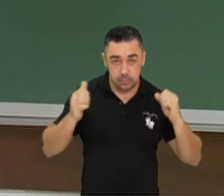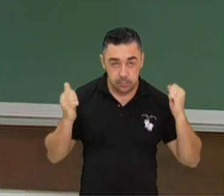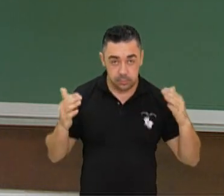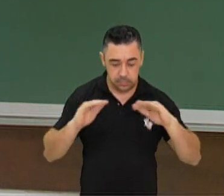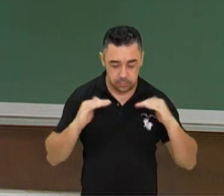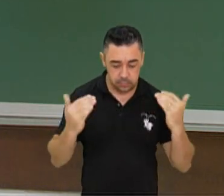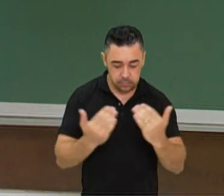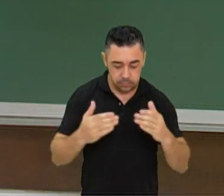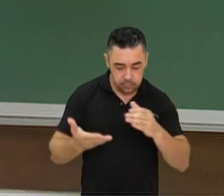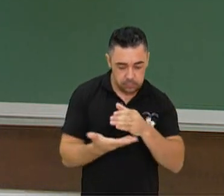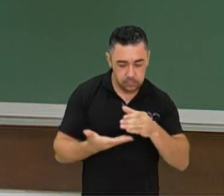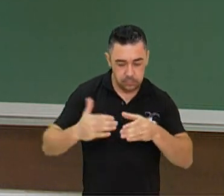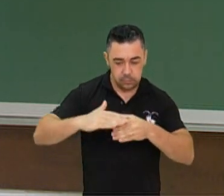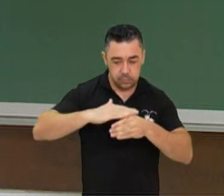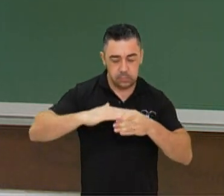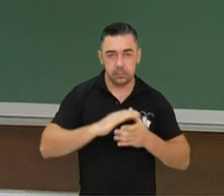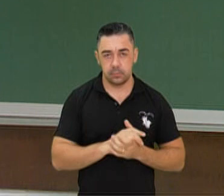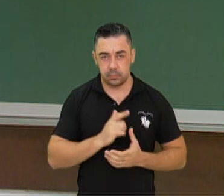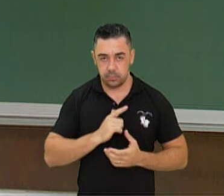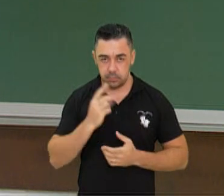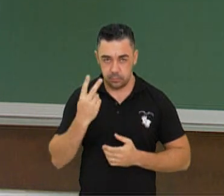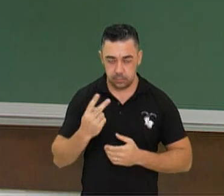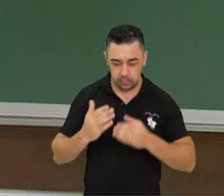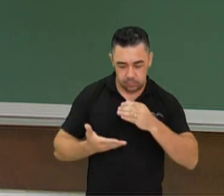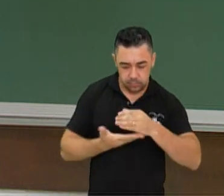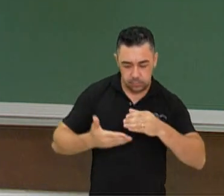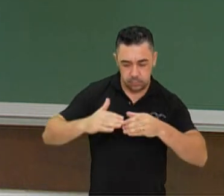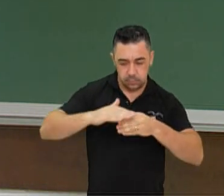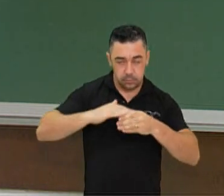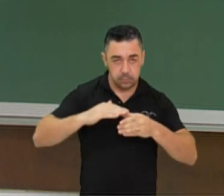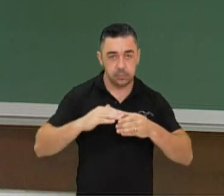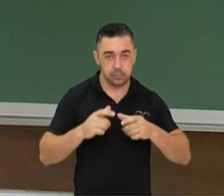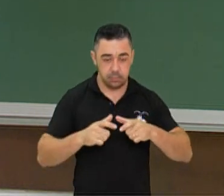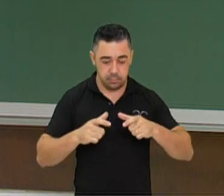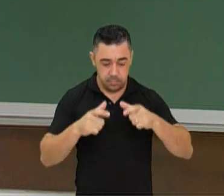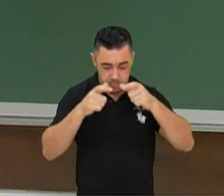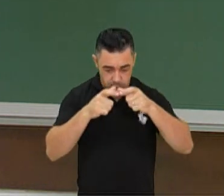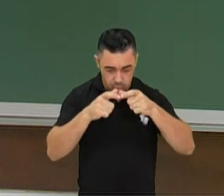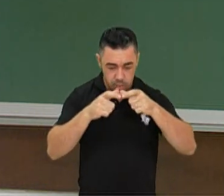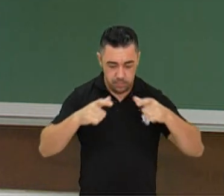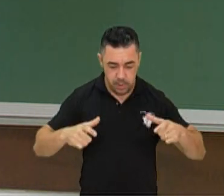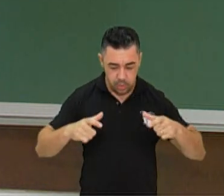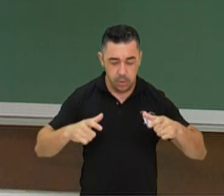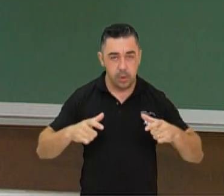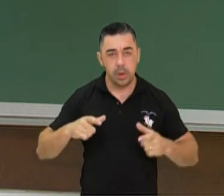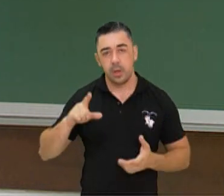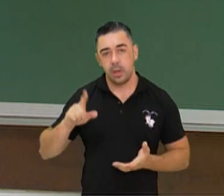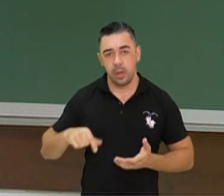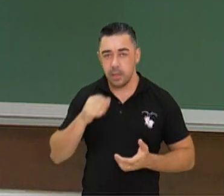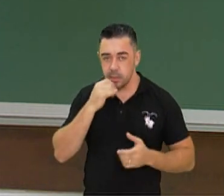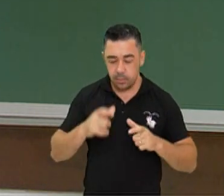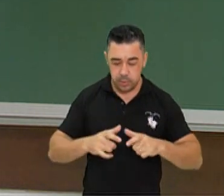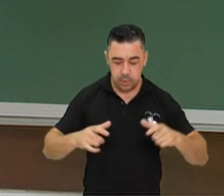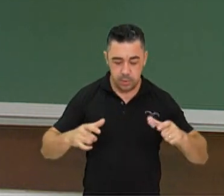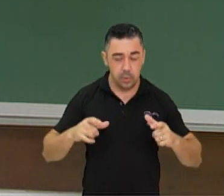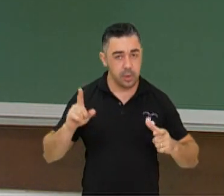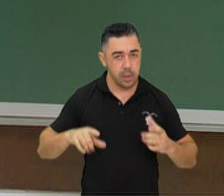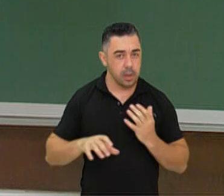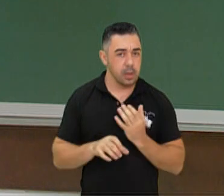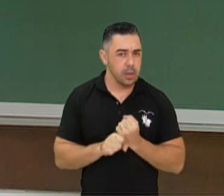deixei aqui, tá, que nós temos duas bases circulares, a menor e a maior. Lembrando que a área de círculo é